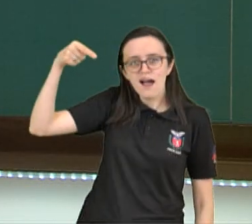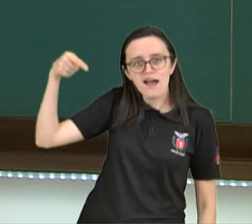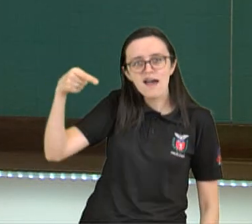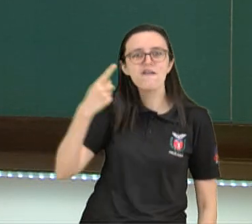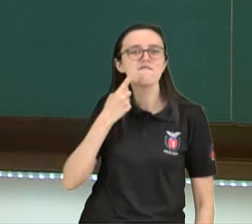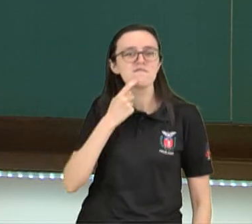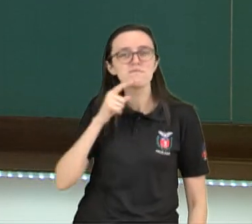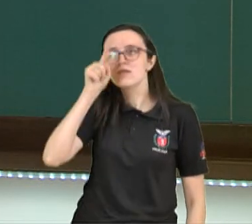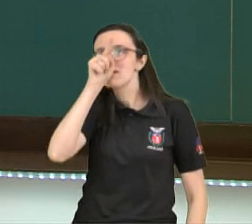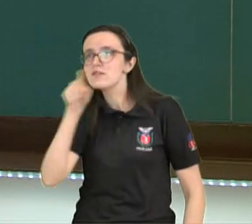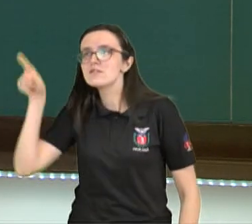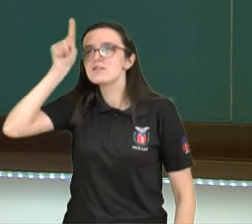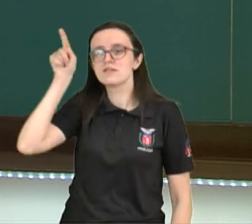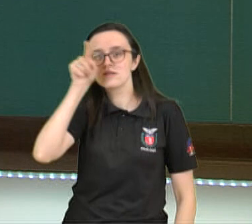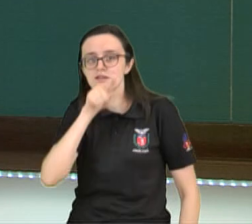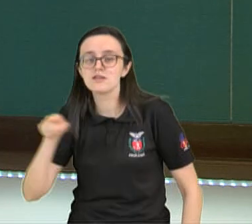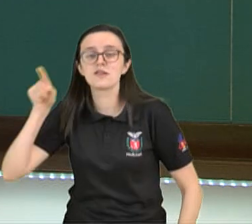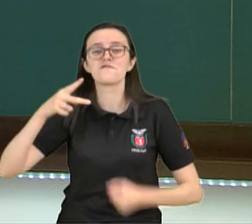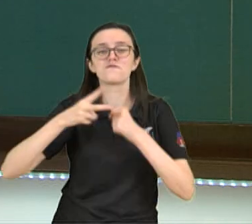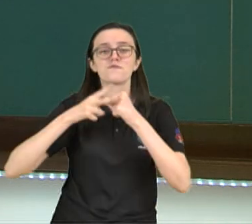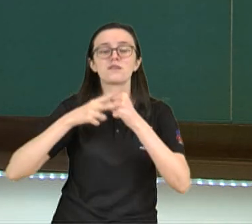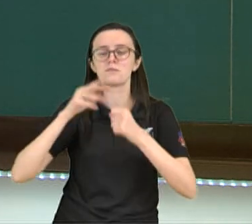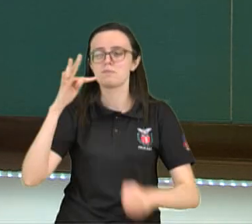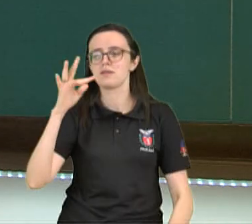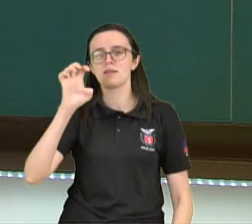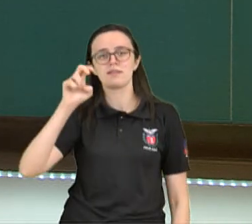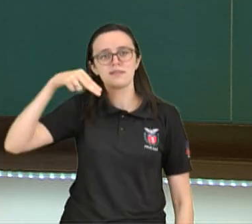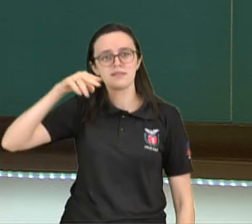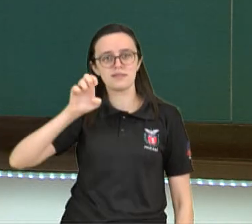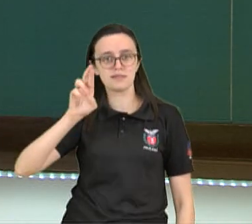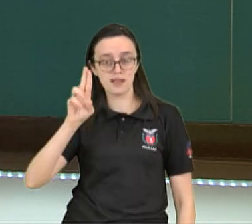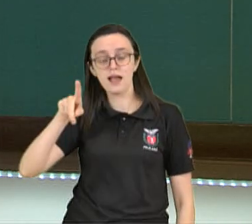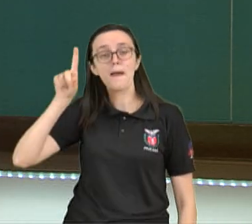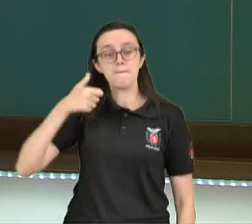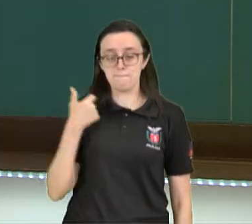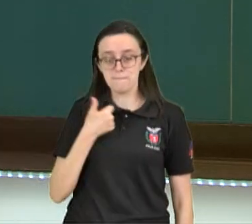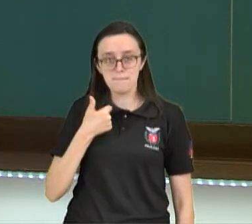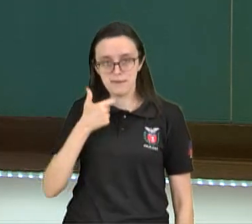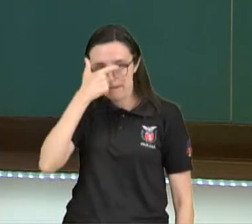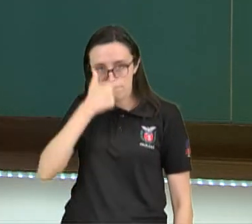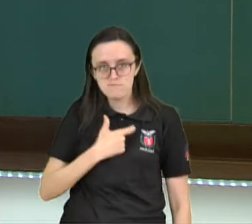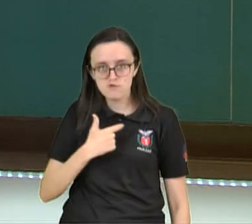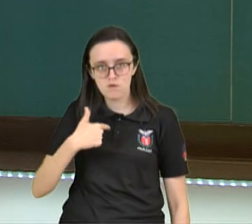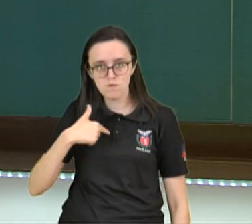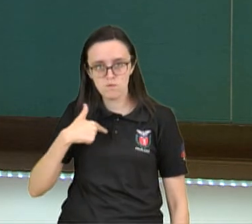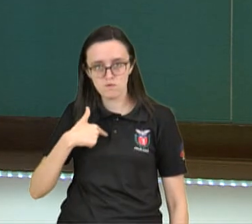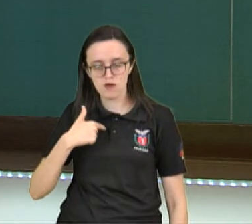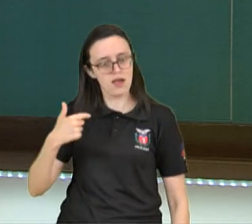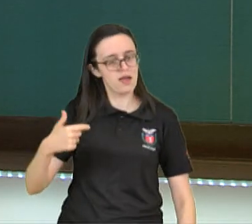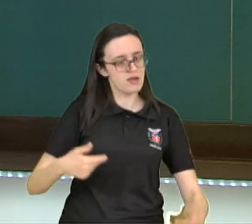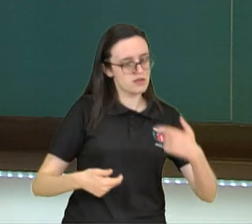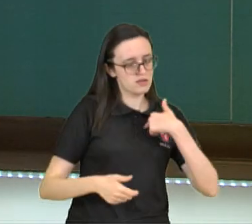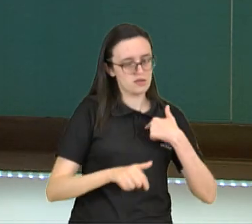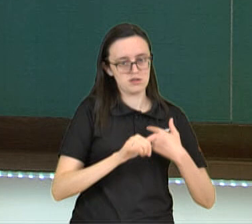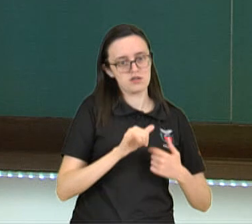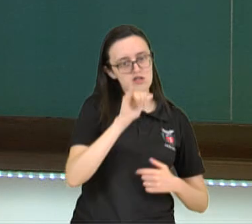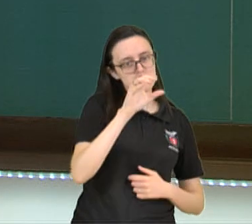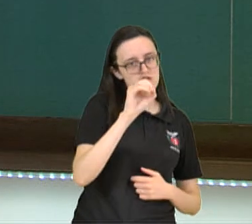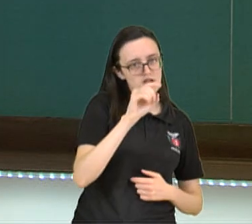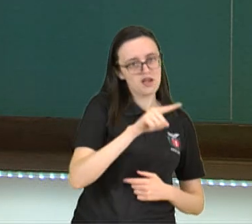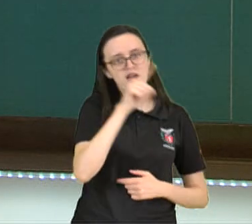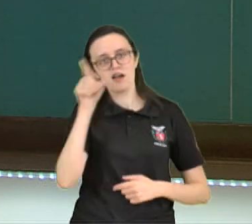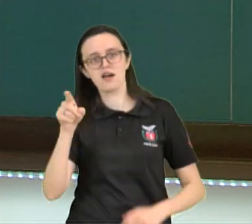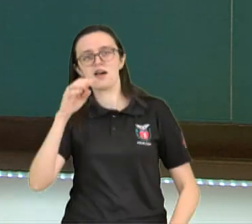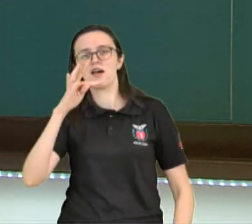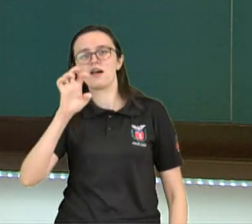circulados aqui os verbos tener, o verbo ter. Ele conjugado em primeira pessoa. Eu tenho, então, yo tengo. Então, tengo